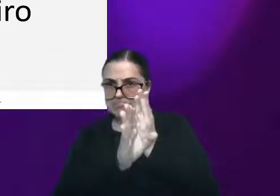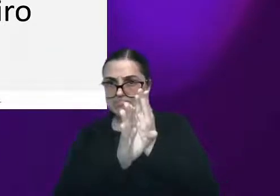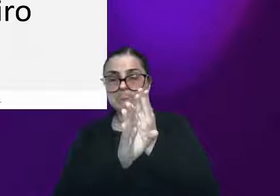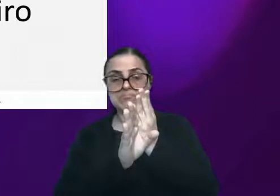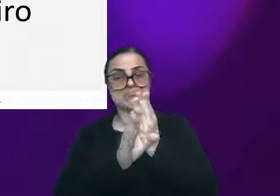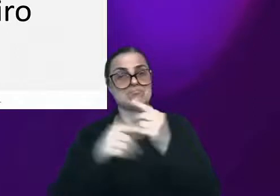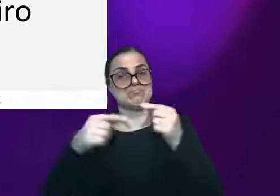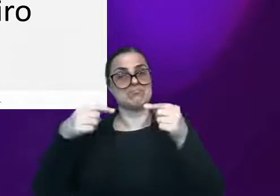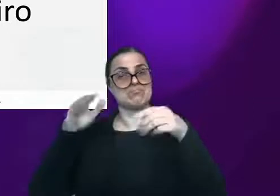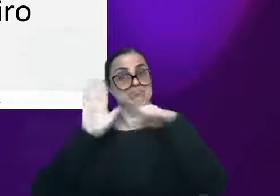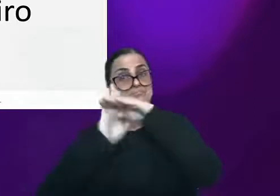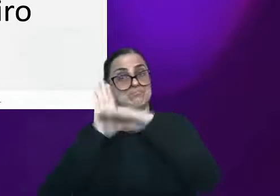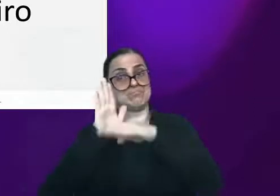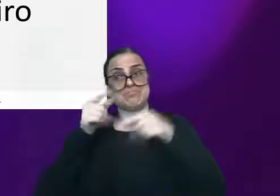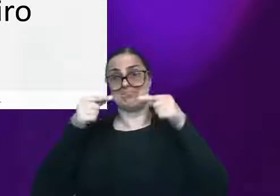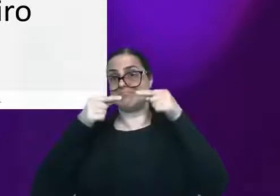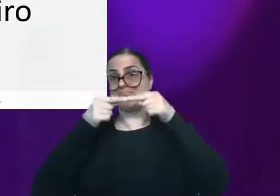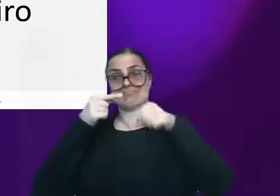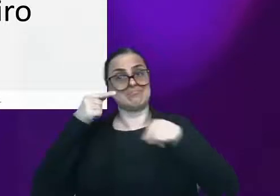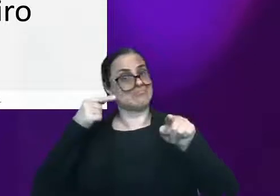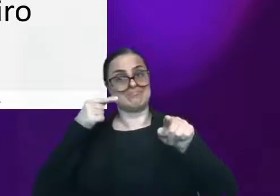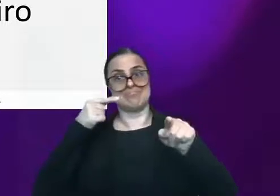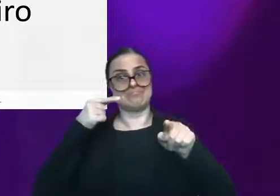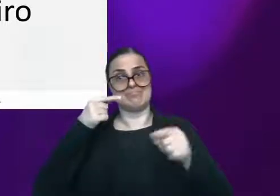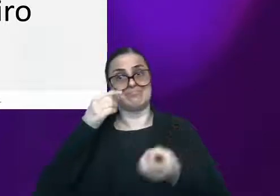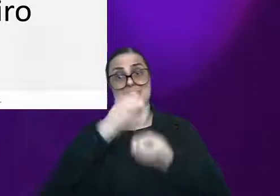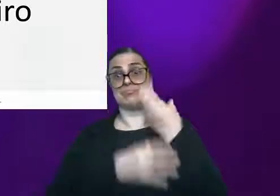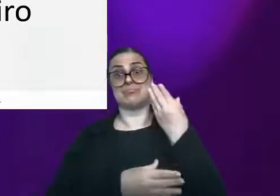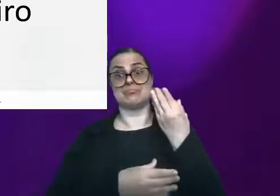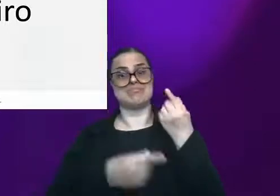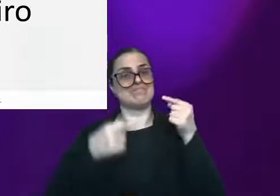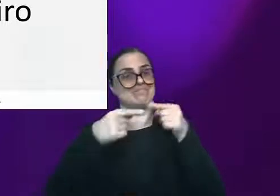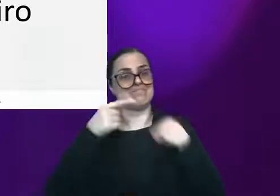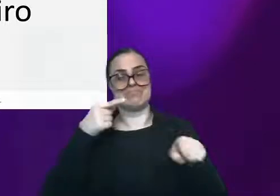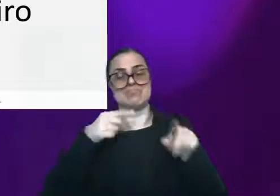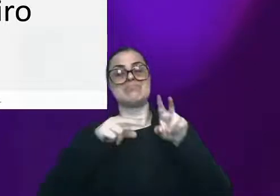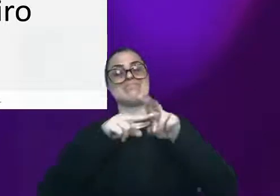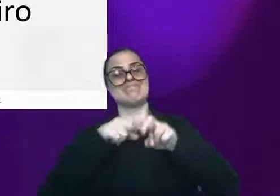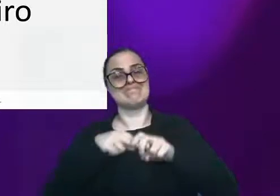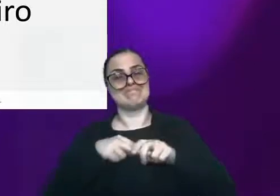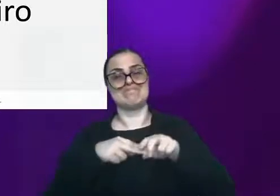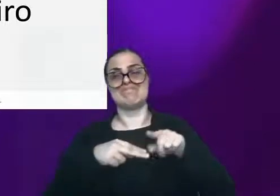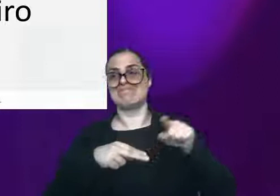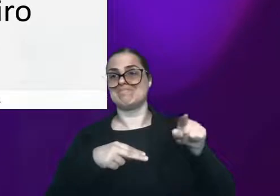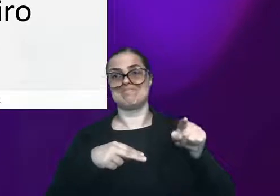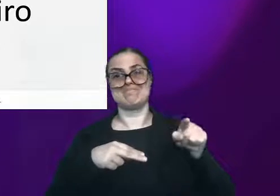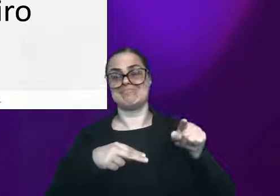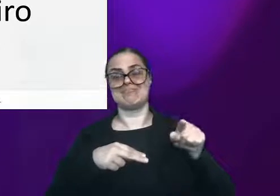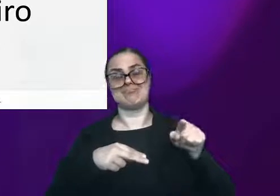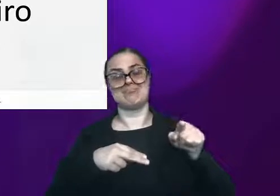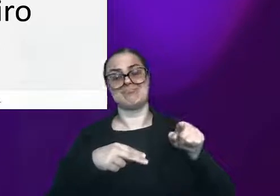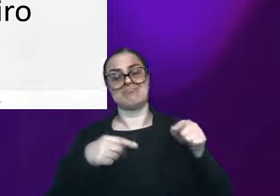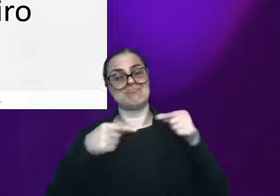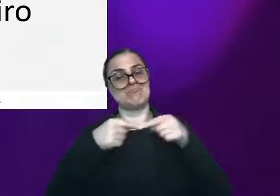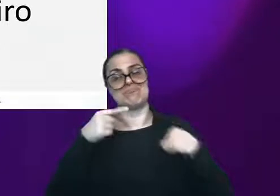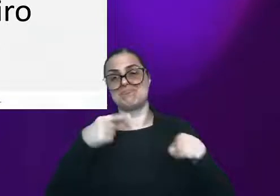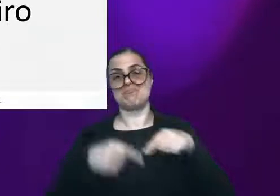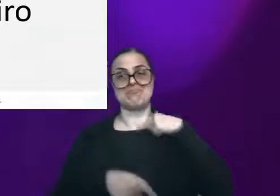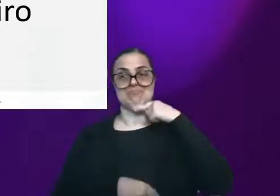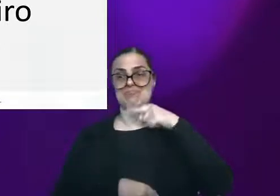critério, e então eles acabaram não preenchendo nenhum dos dois critérios de alocação, mas